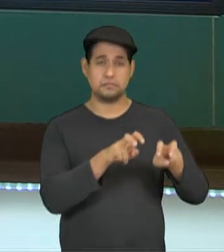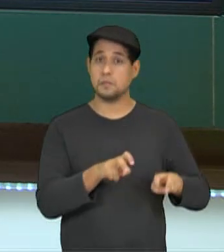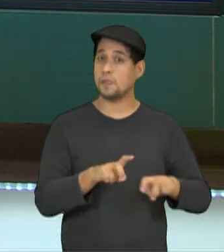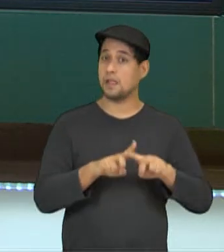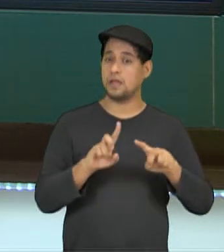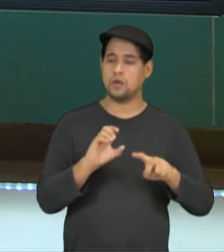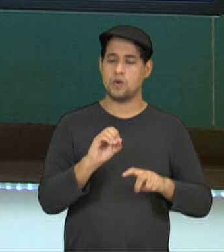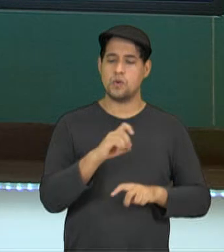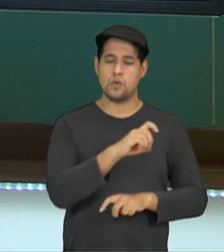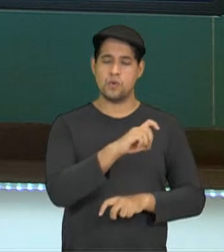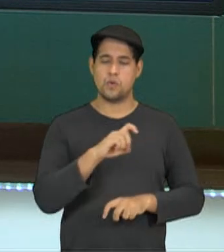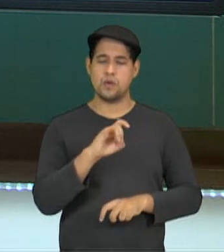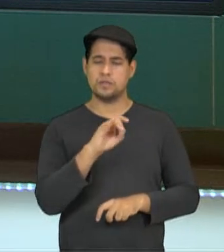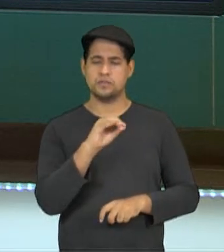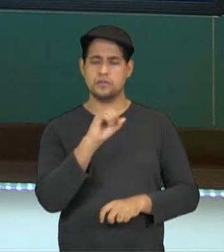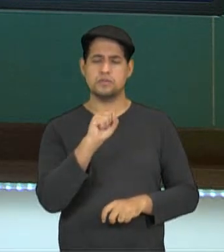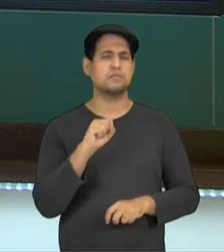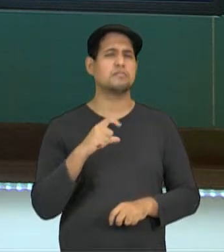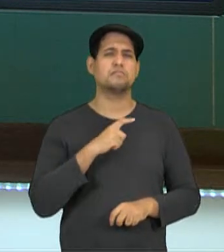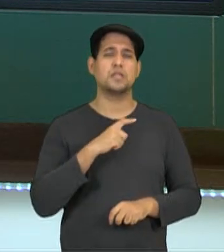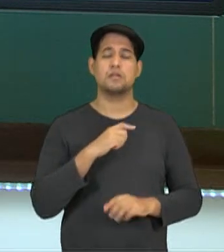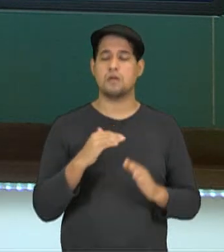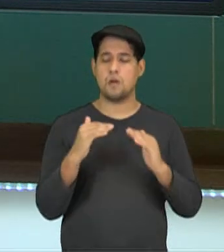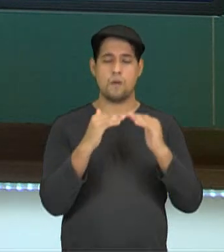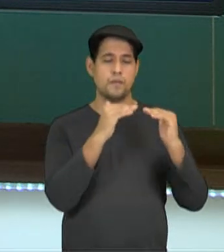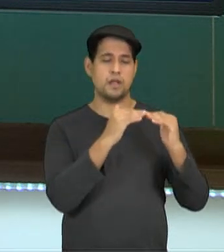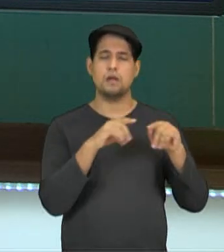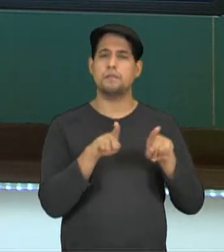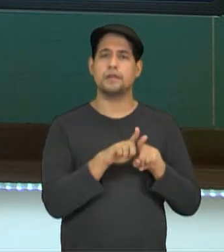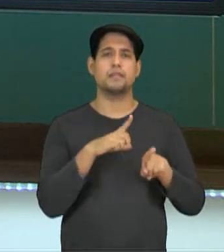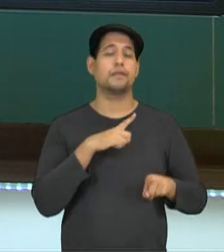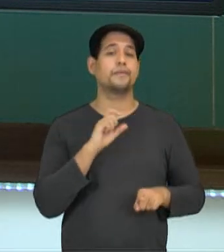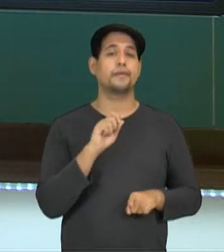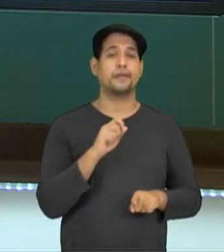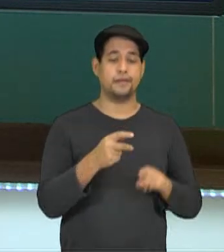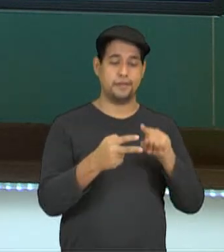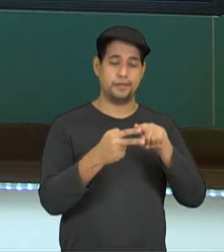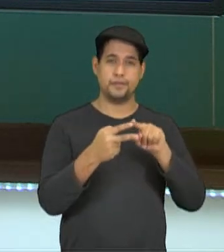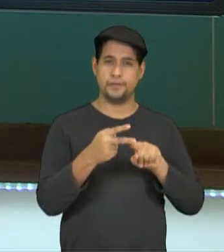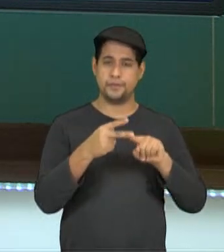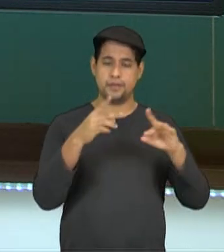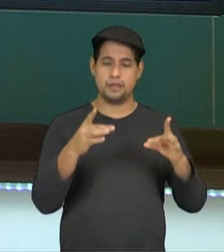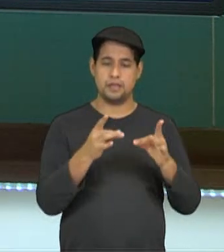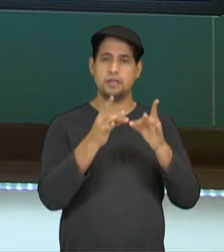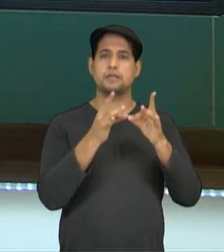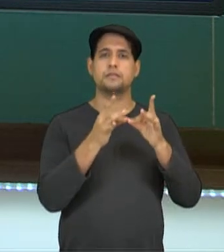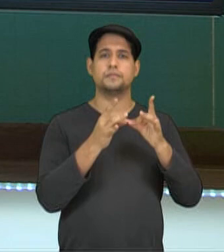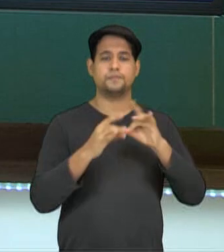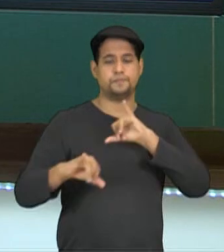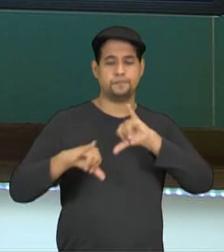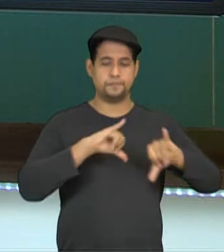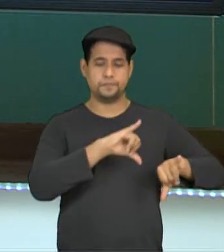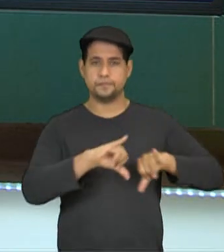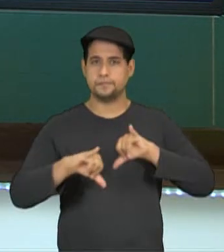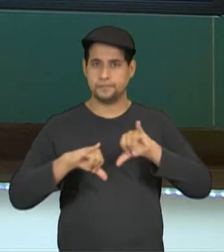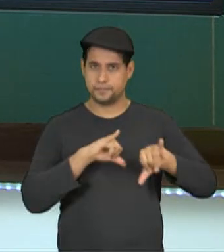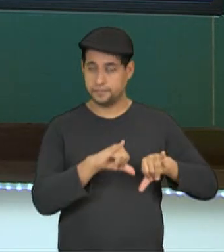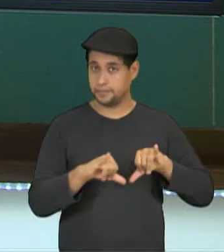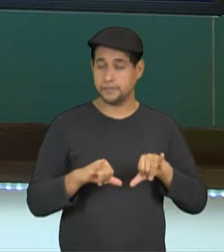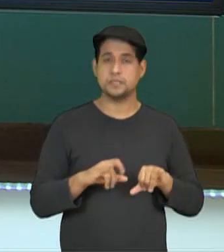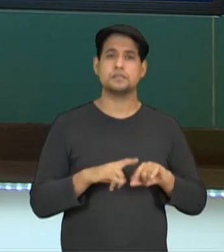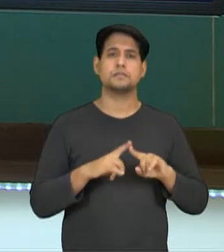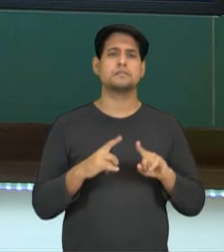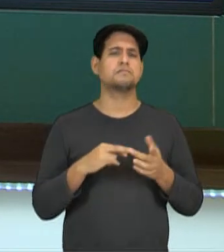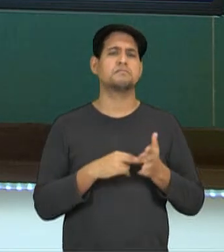os óxidos, eles são compostos binários, porque eles são formados por dois elementos químicos, sendo que um